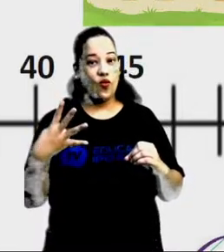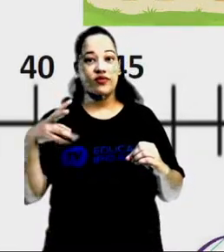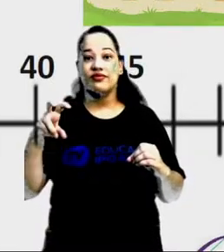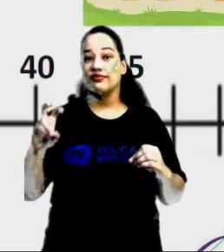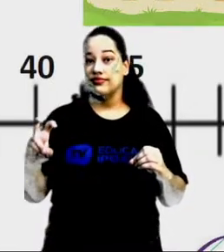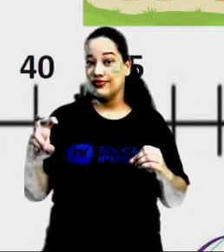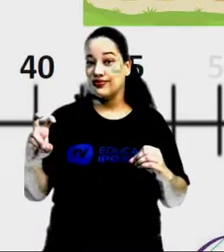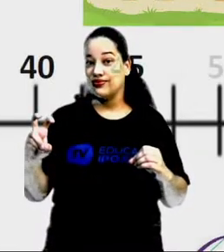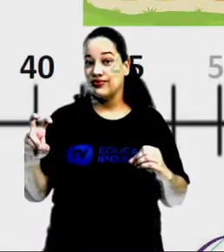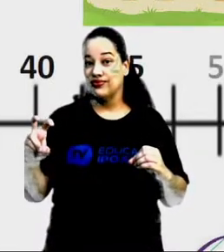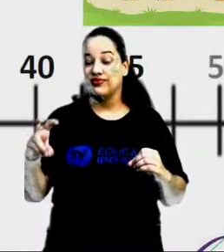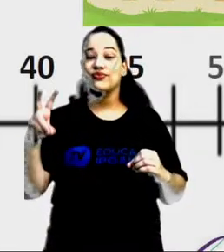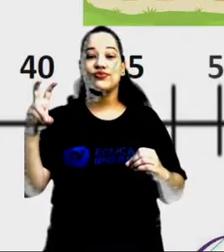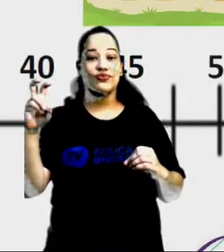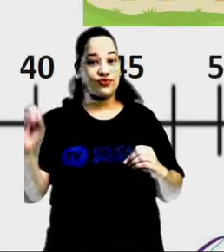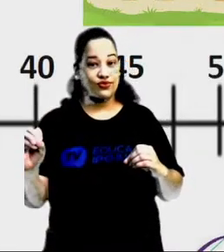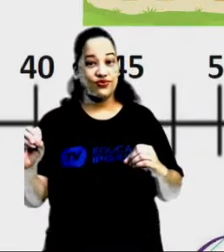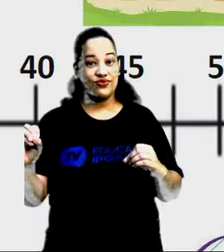45,